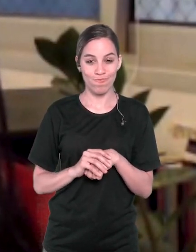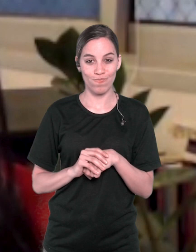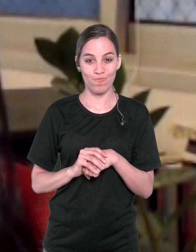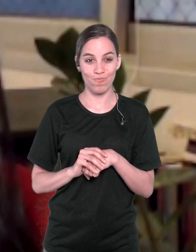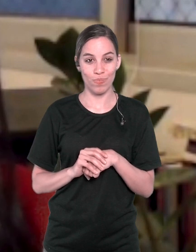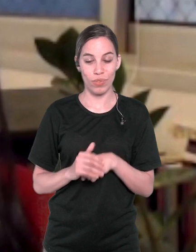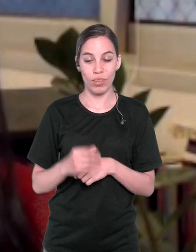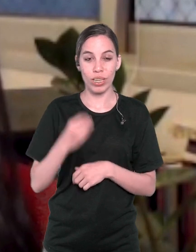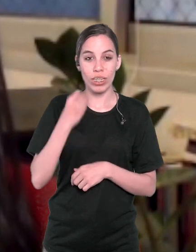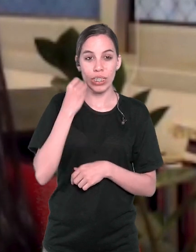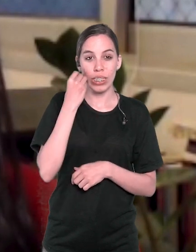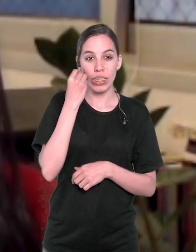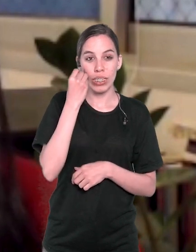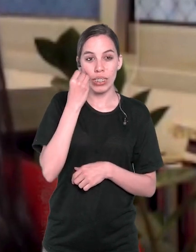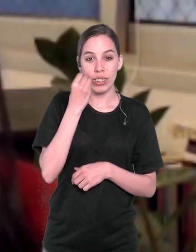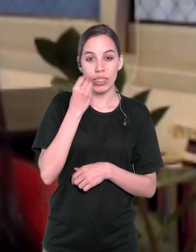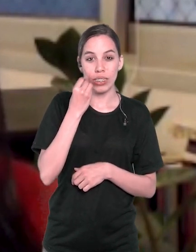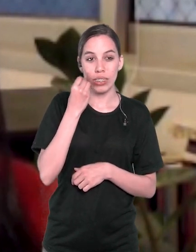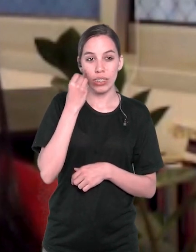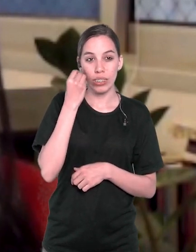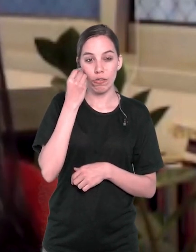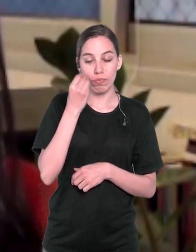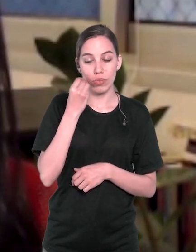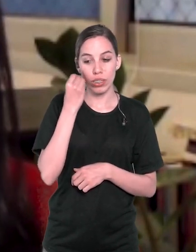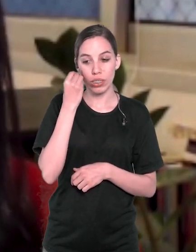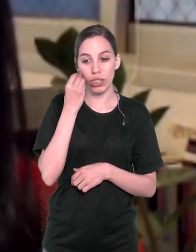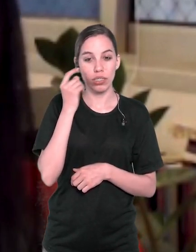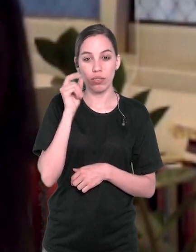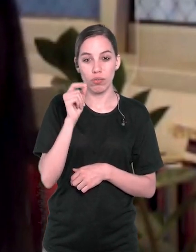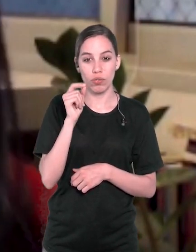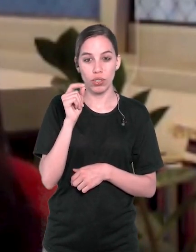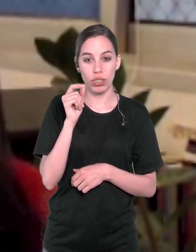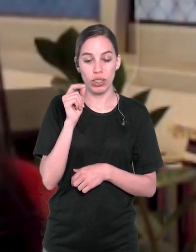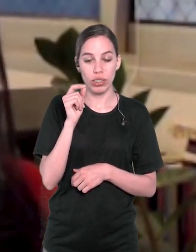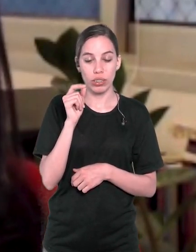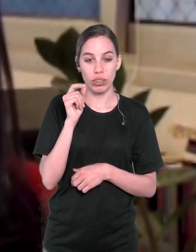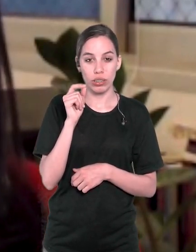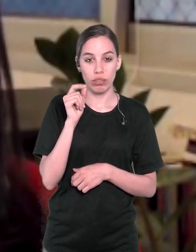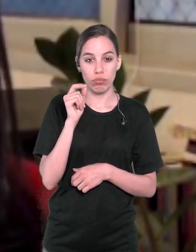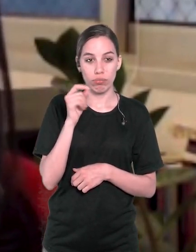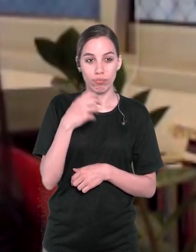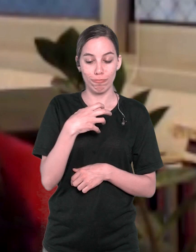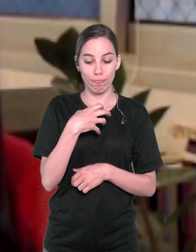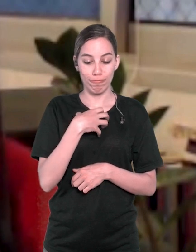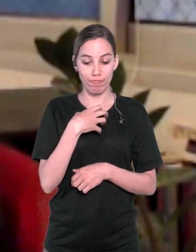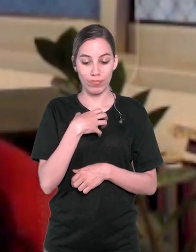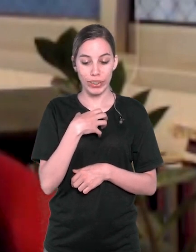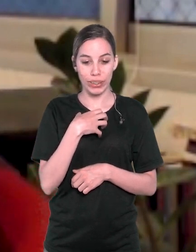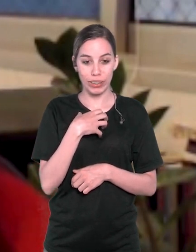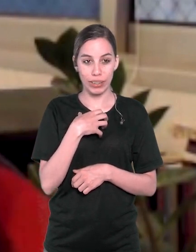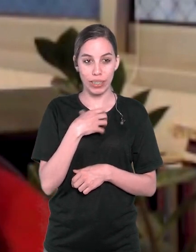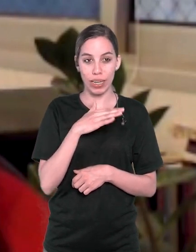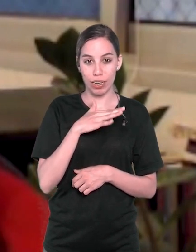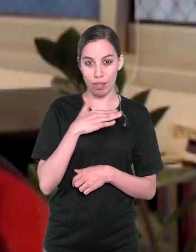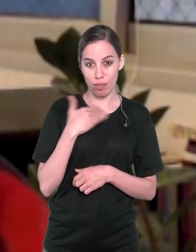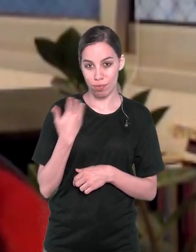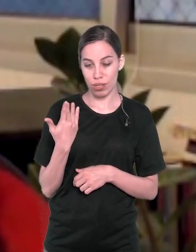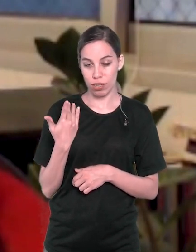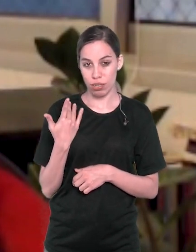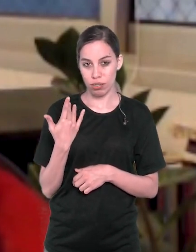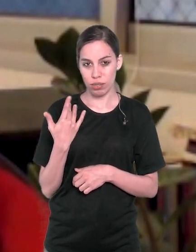essa experiência da perda, né, do luto. Aliás, foi um exercício de